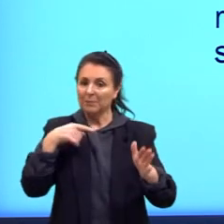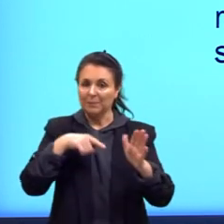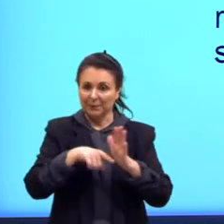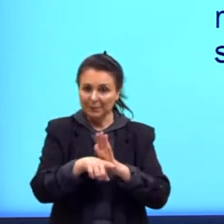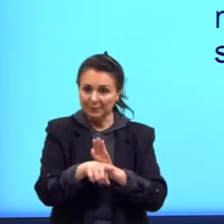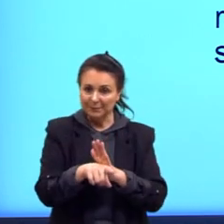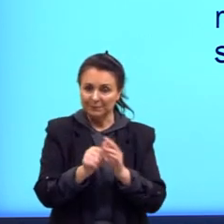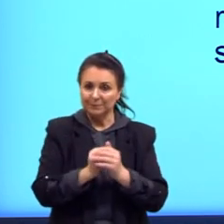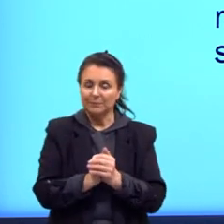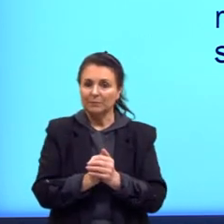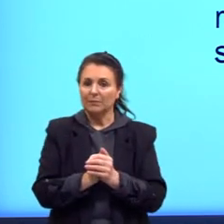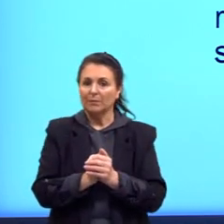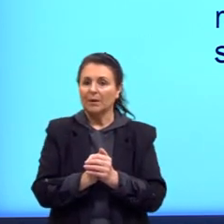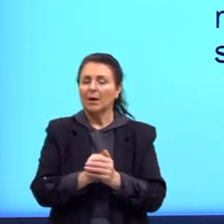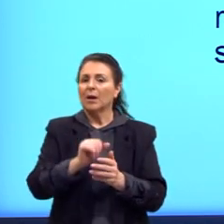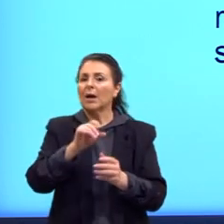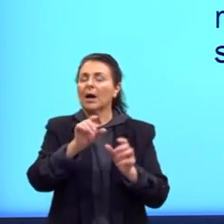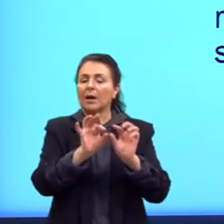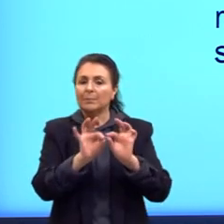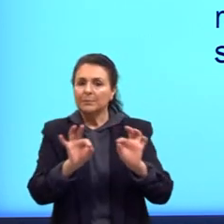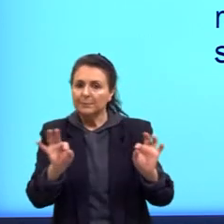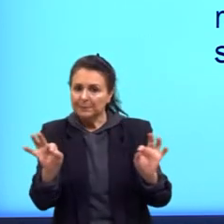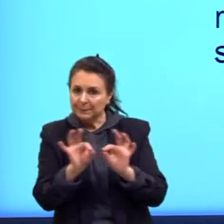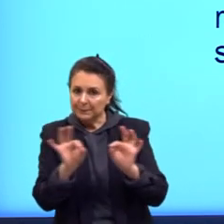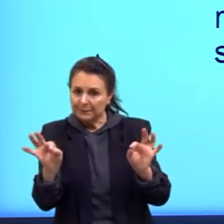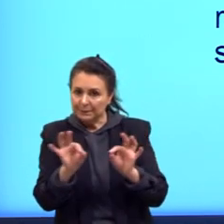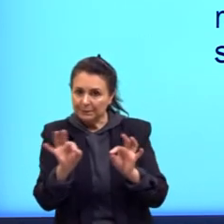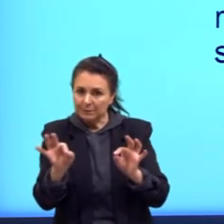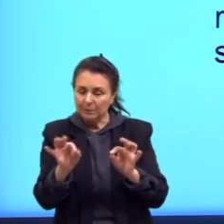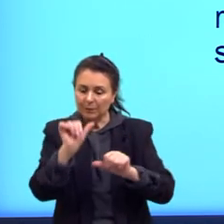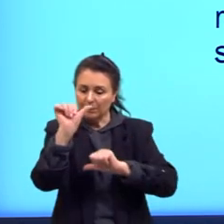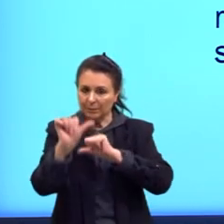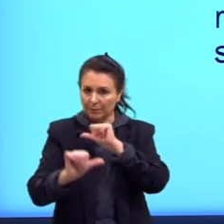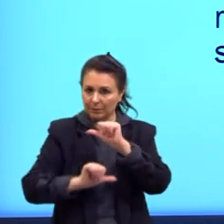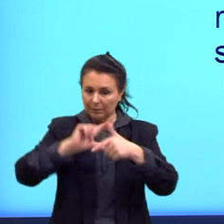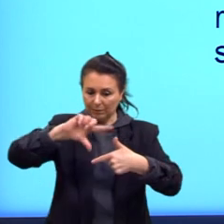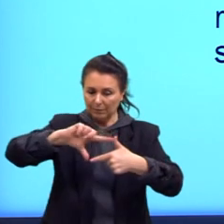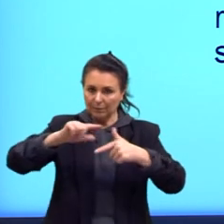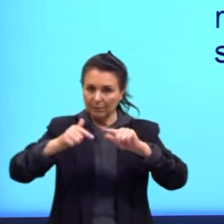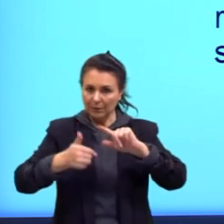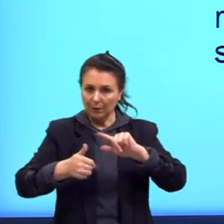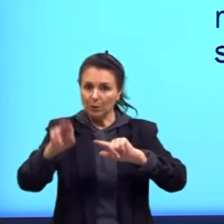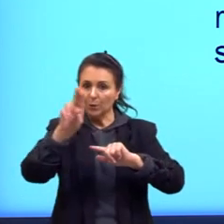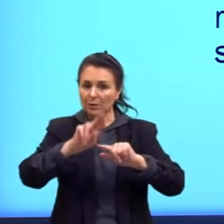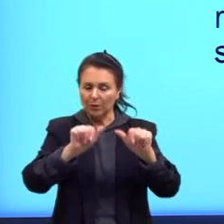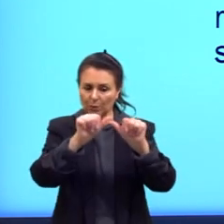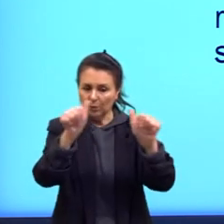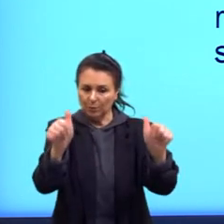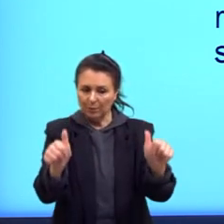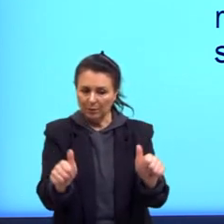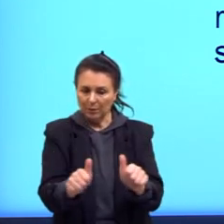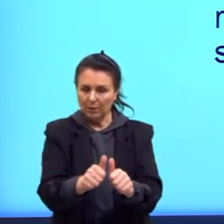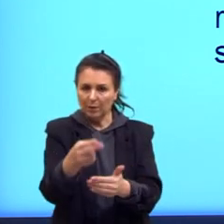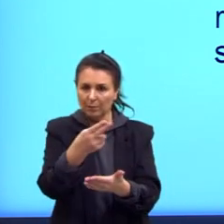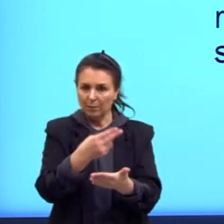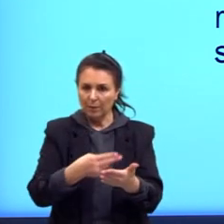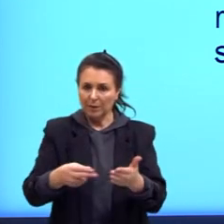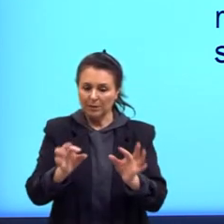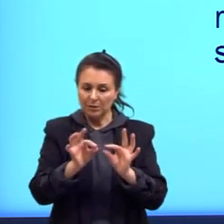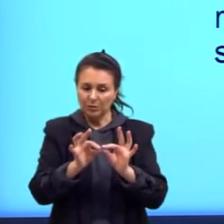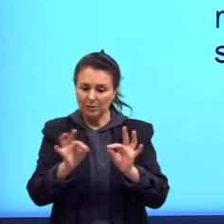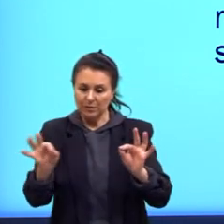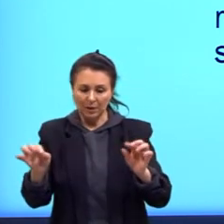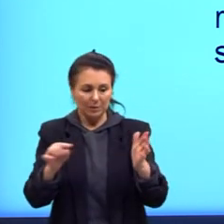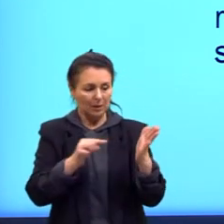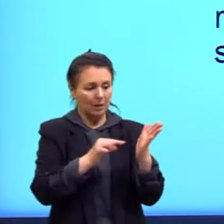de Jesus seguintes e são métrica é uma transformação geométrica que aplicada uma figura mantenha distância entre